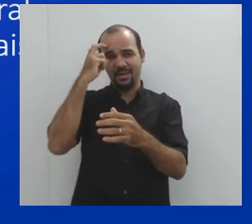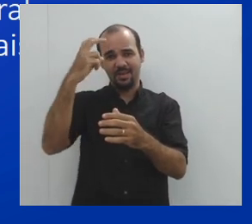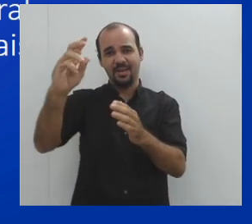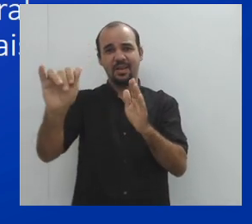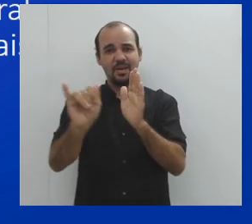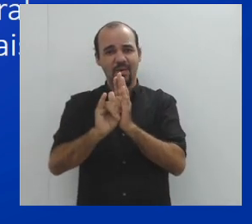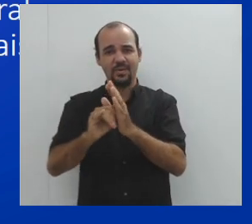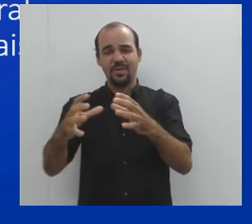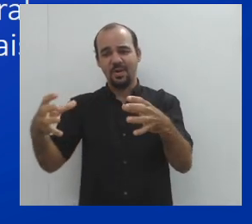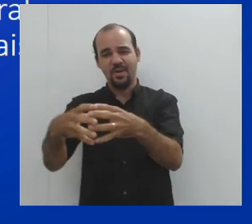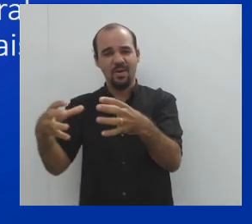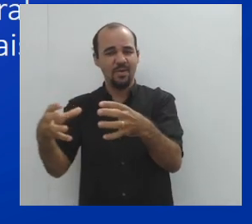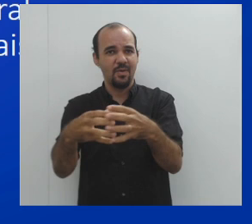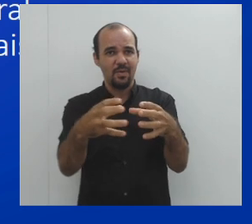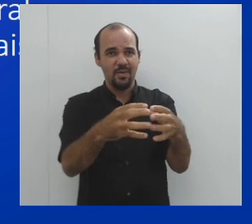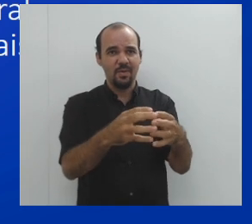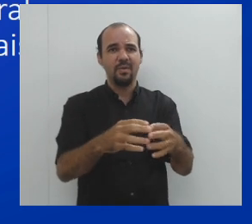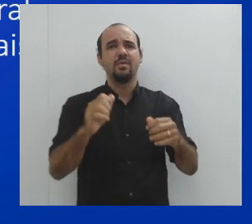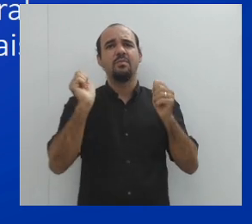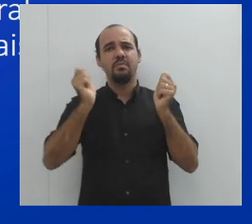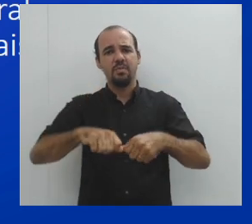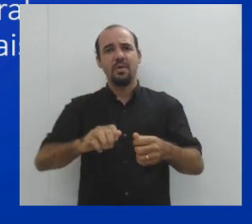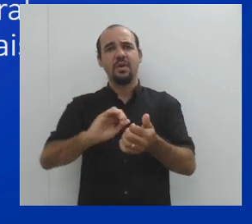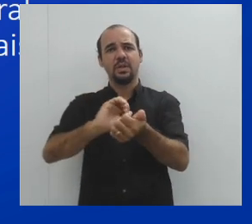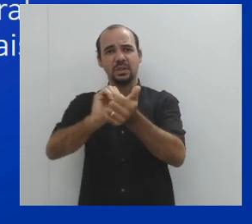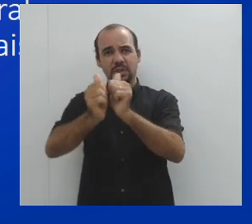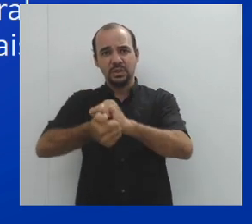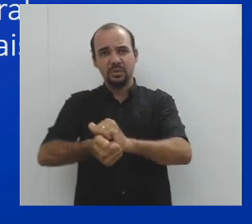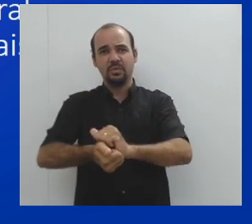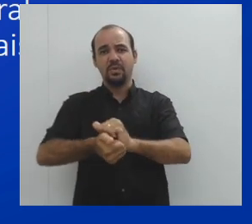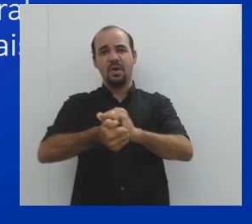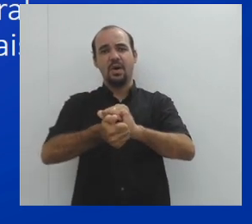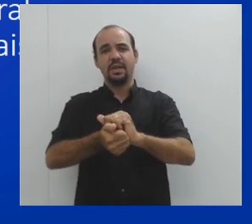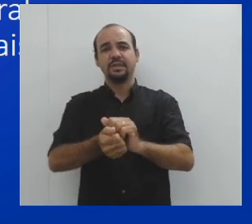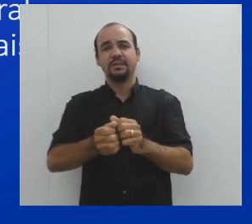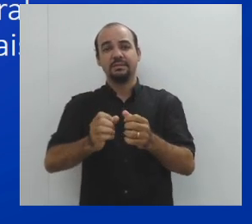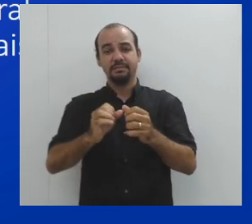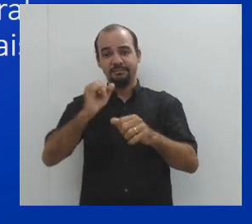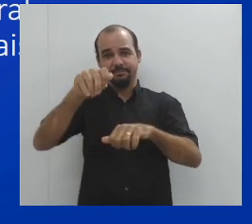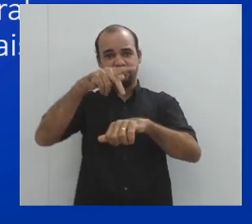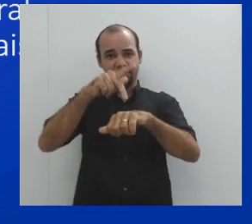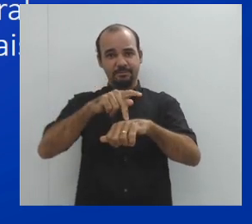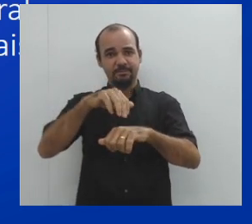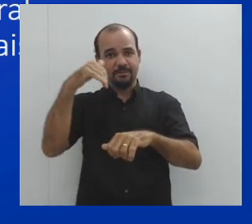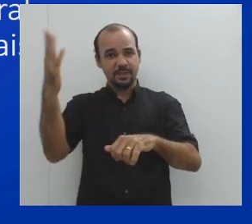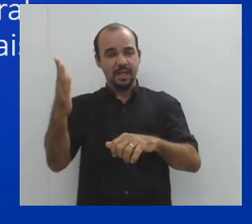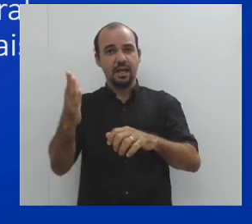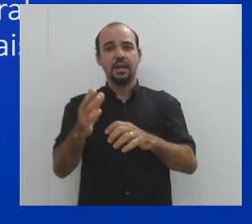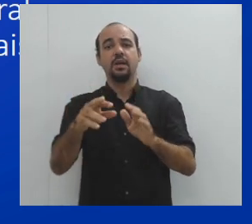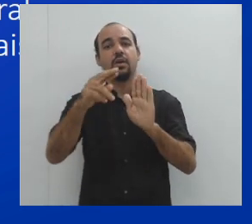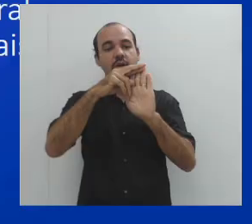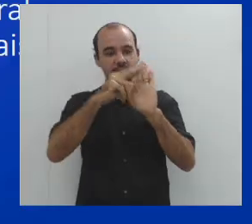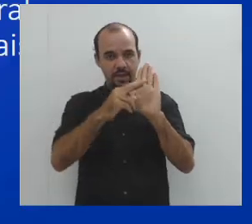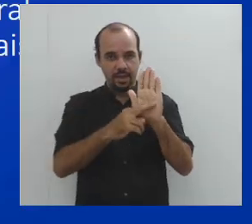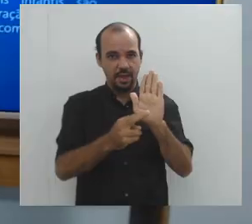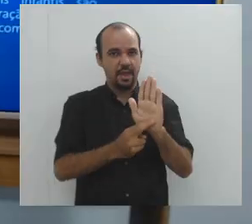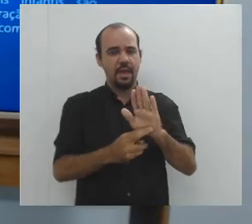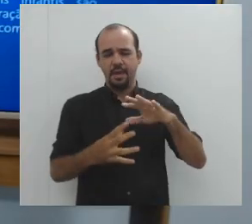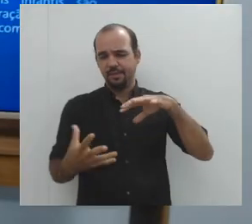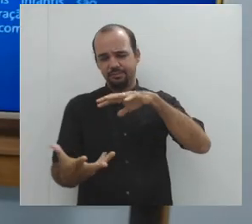dos esportes de apelo internacional sujeitos a padrões organizacionais e regras universais.